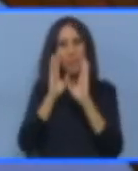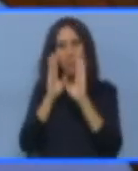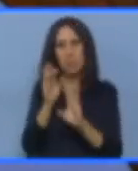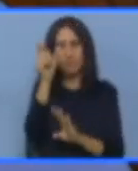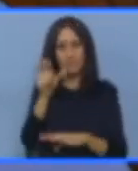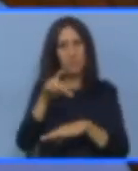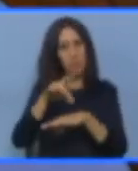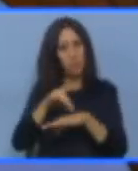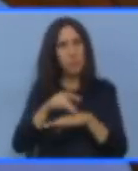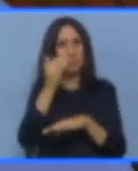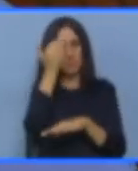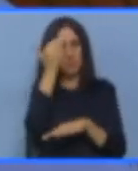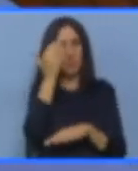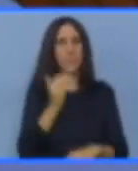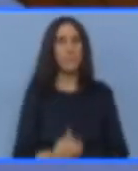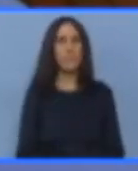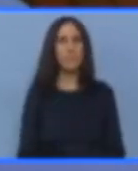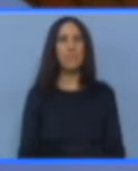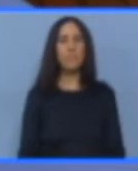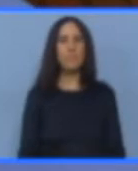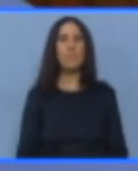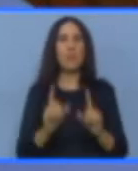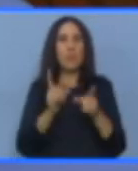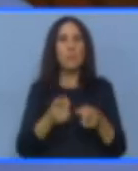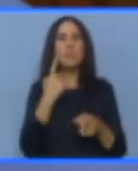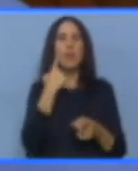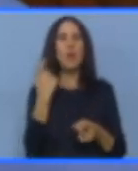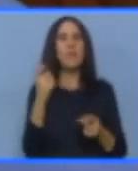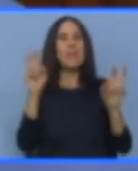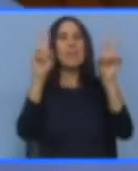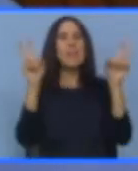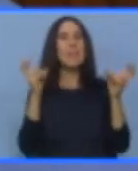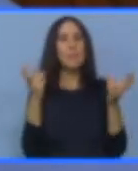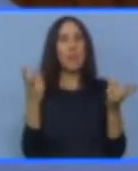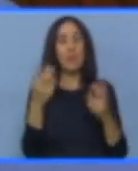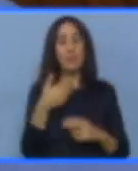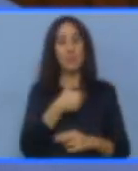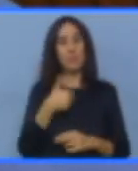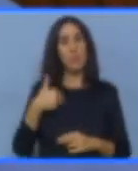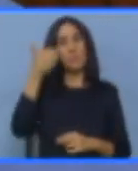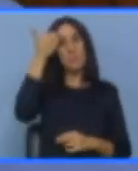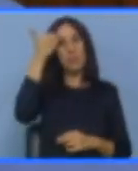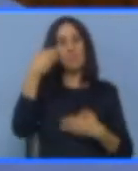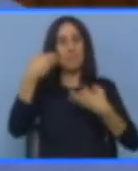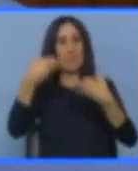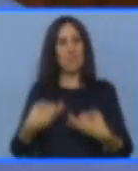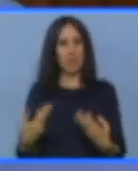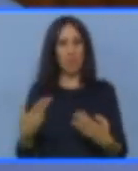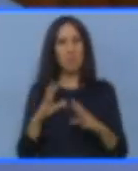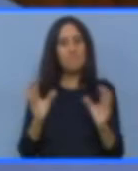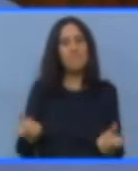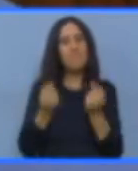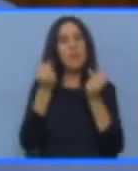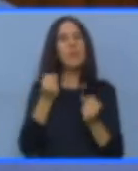à doença mental? Começam, e repare que o tema é a dignidade na saúde mental. Não é? Primeiro escorres na saúde mental e psicológica